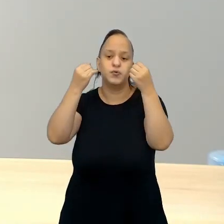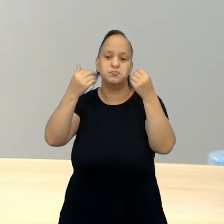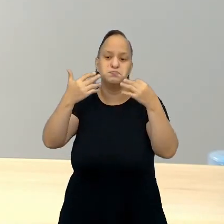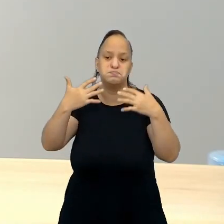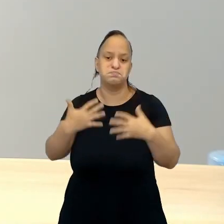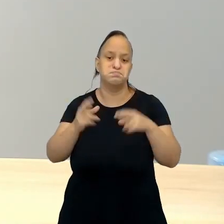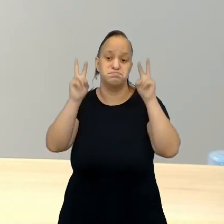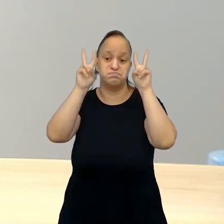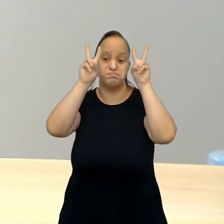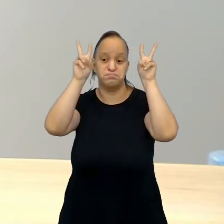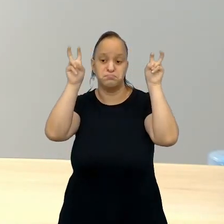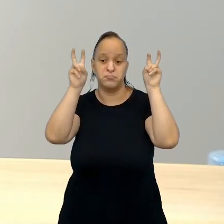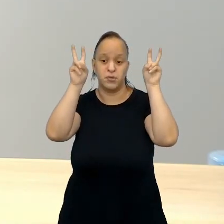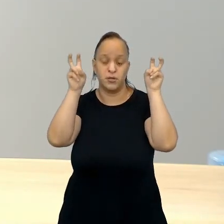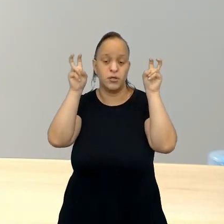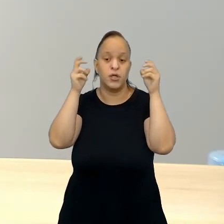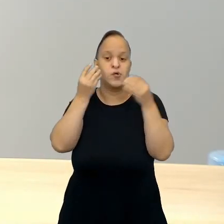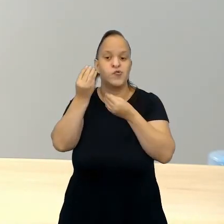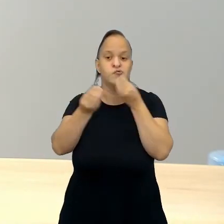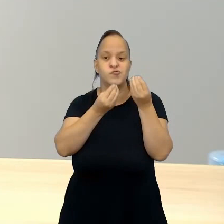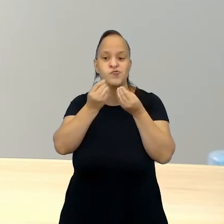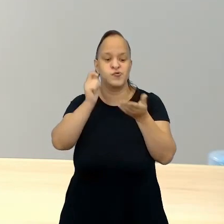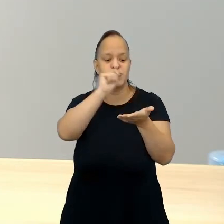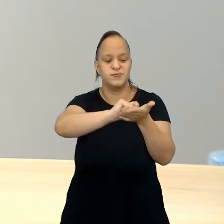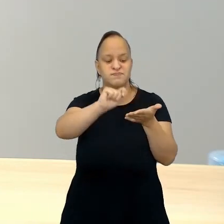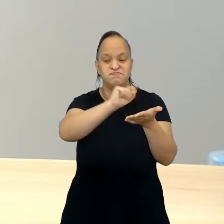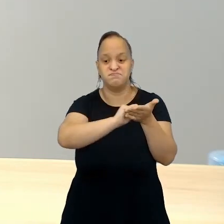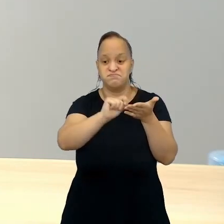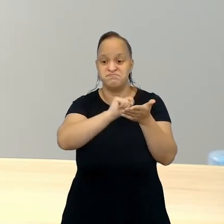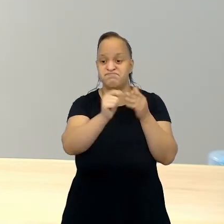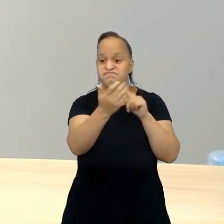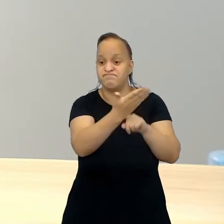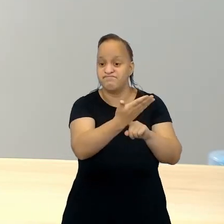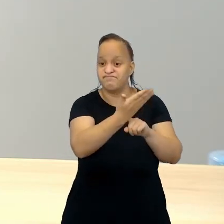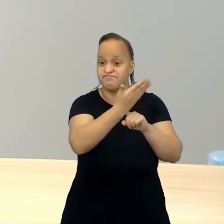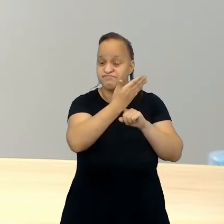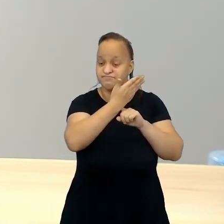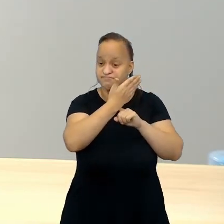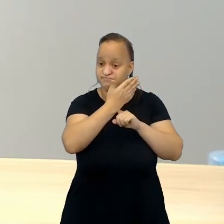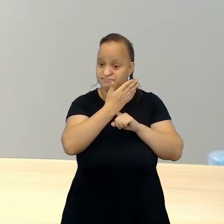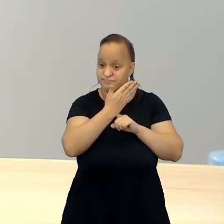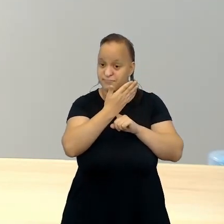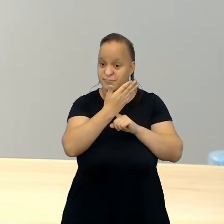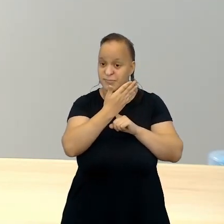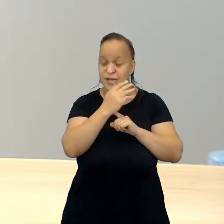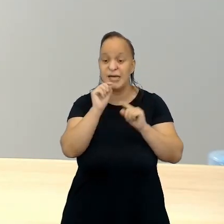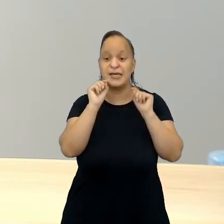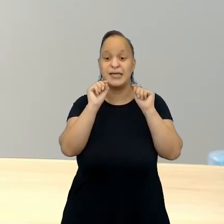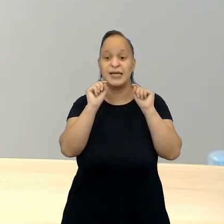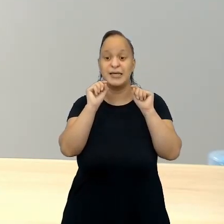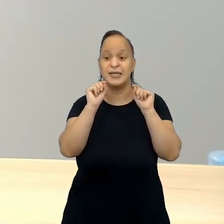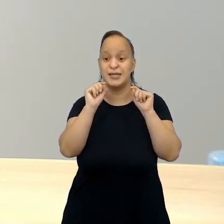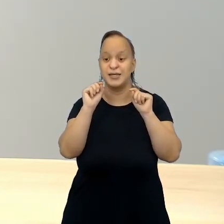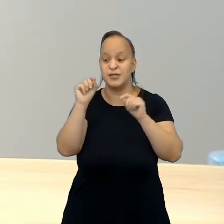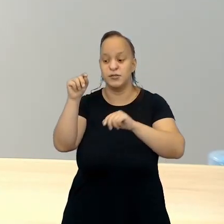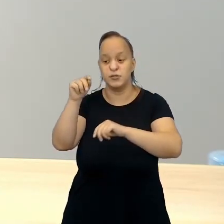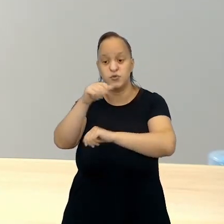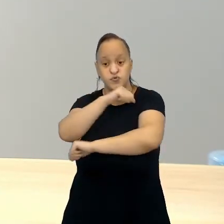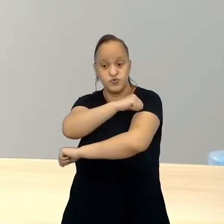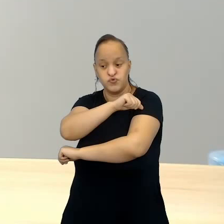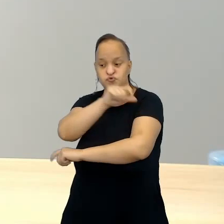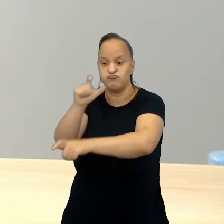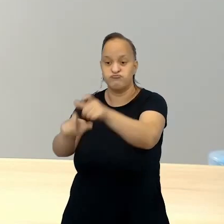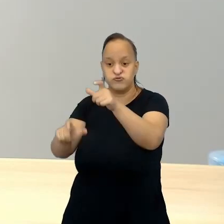que o diário de bordo pode auxiliar os estudantes a se desenvolverem, né? Mas será que